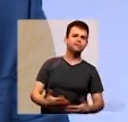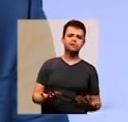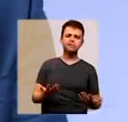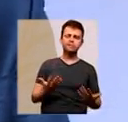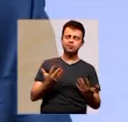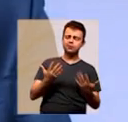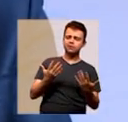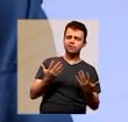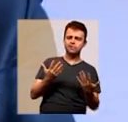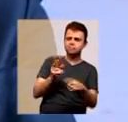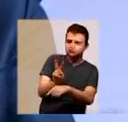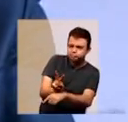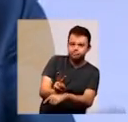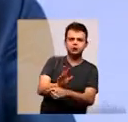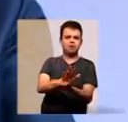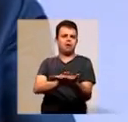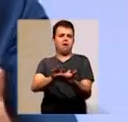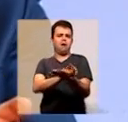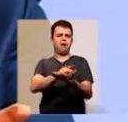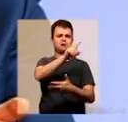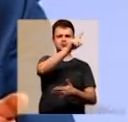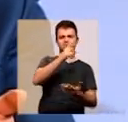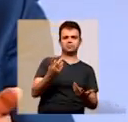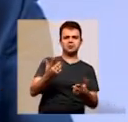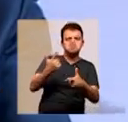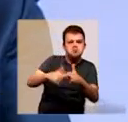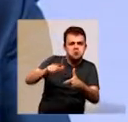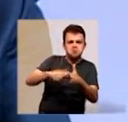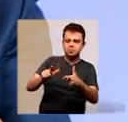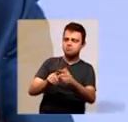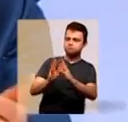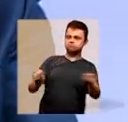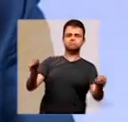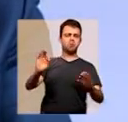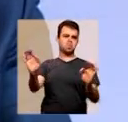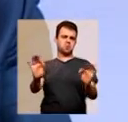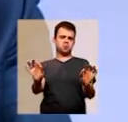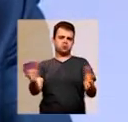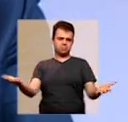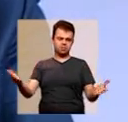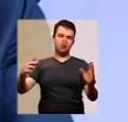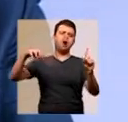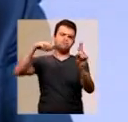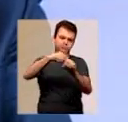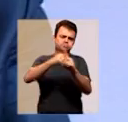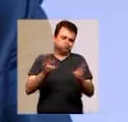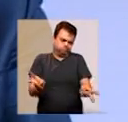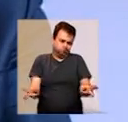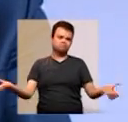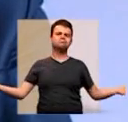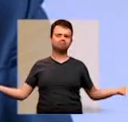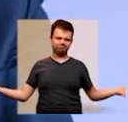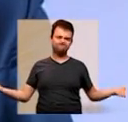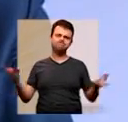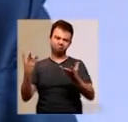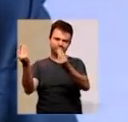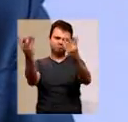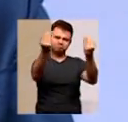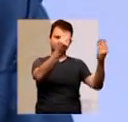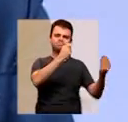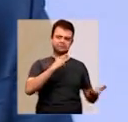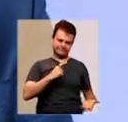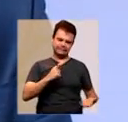público não se mobiliza, não vai lá e não conserta o que está errado para evitar os acidentes. Isso a gente constata,